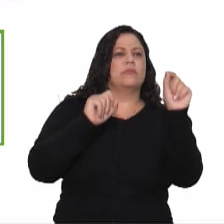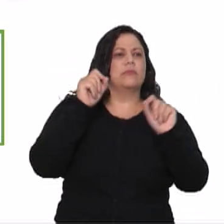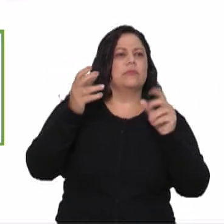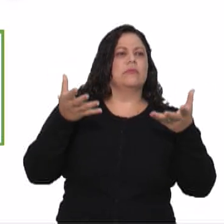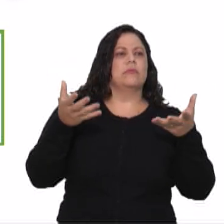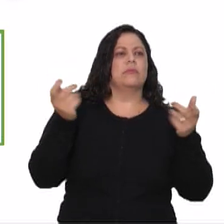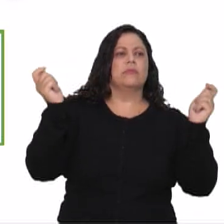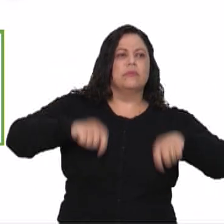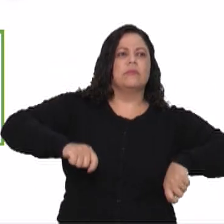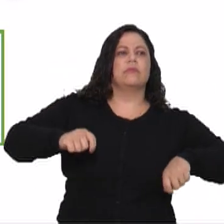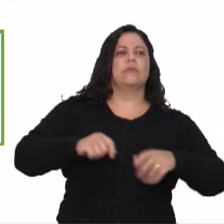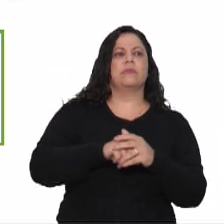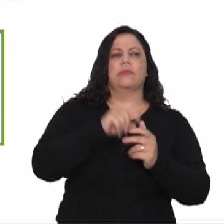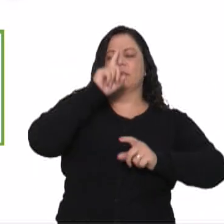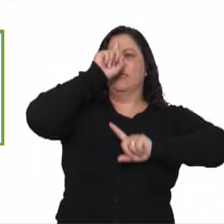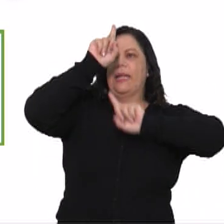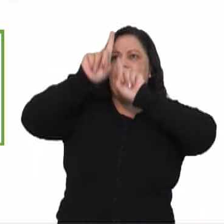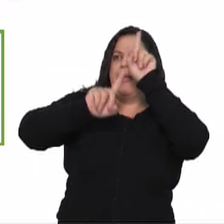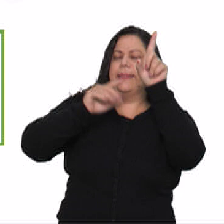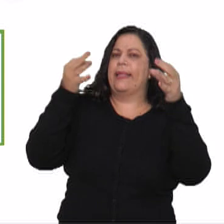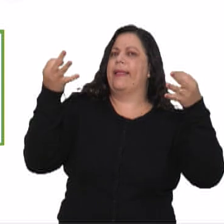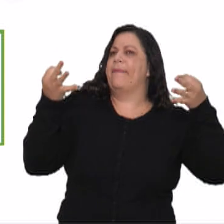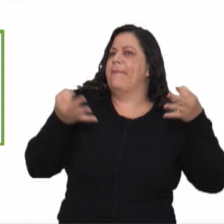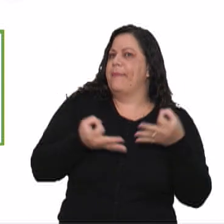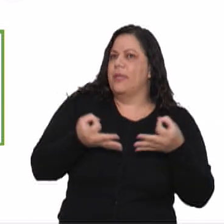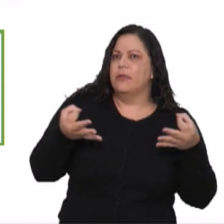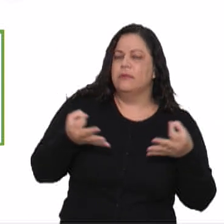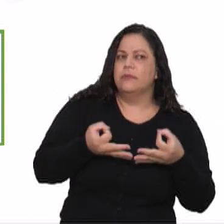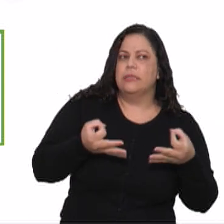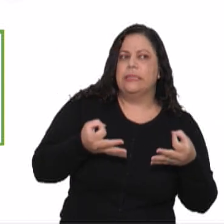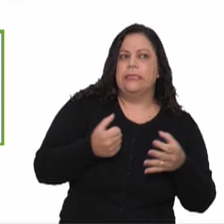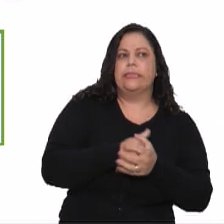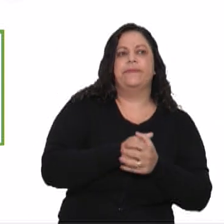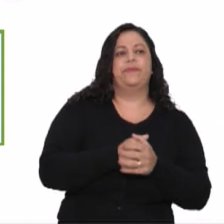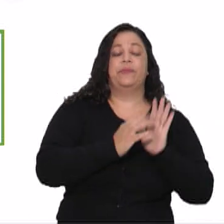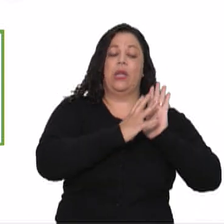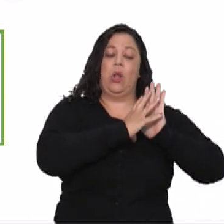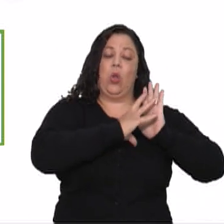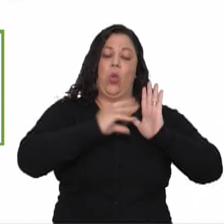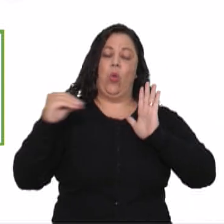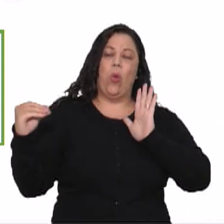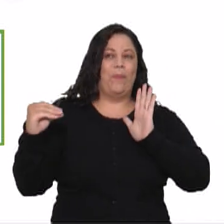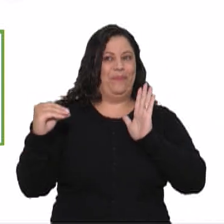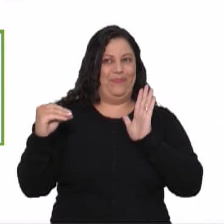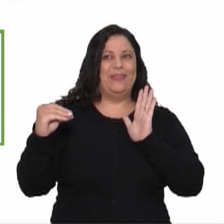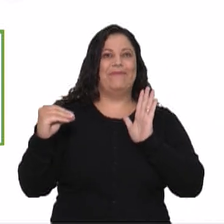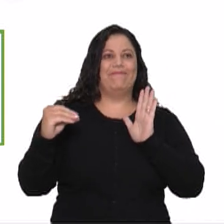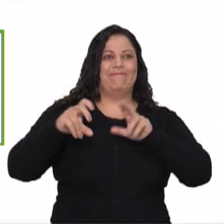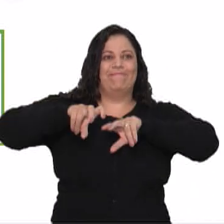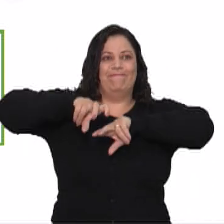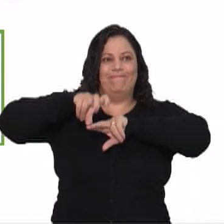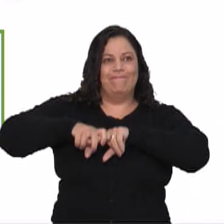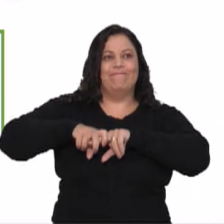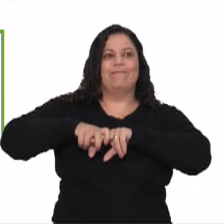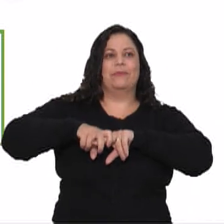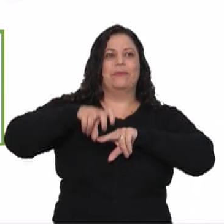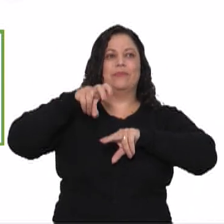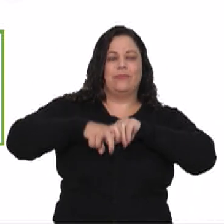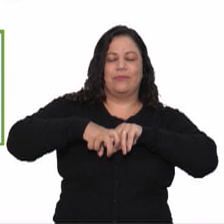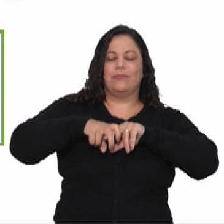Nós temos a ideia perfeita de cadeira, a cópia da ideia, que seria uma cadeira real, feita por